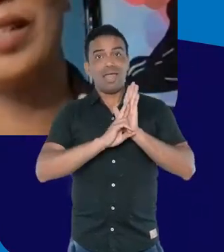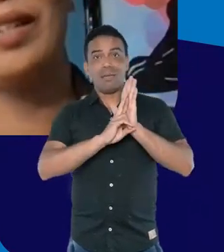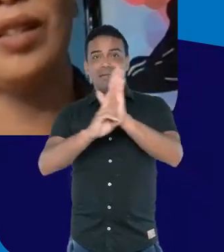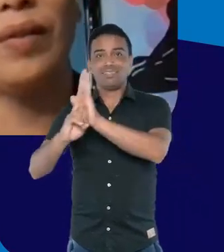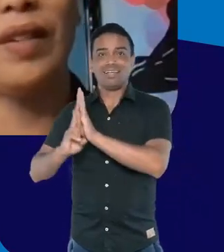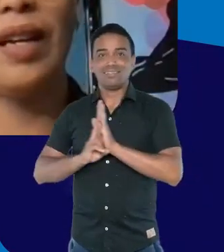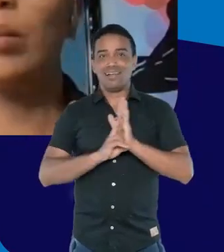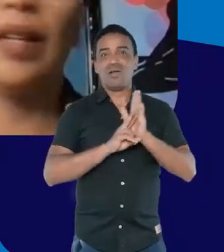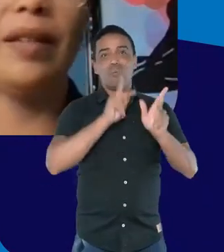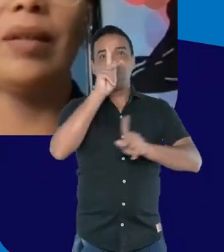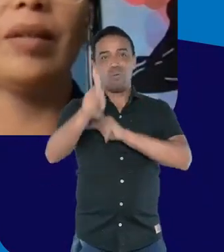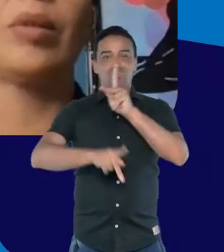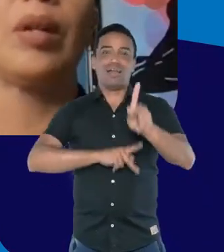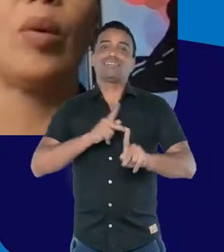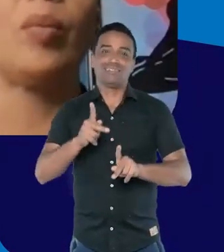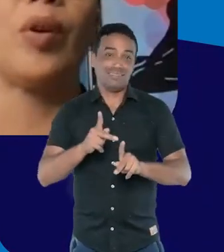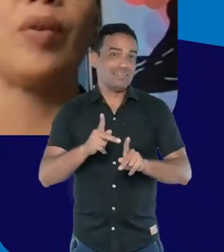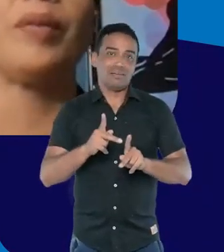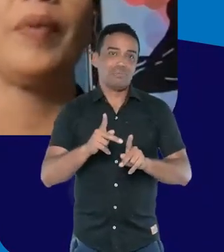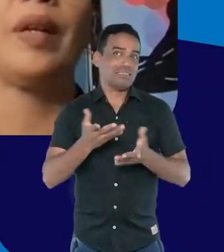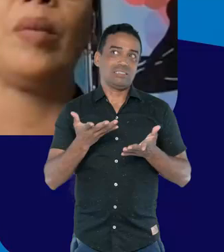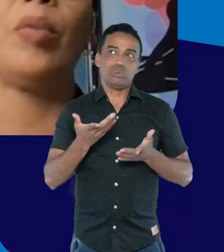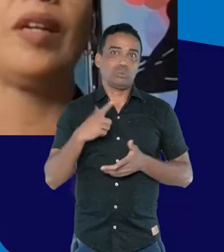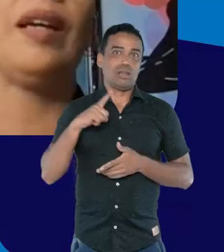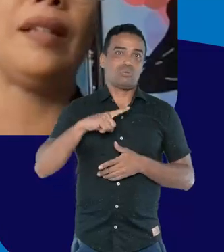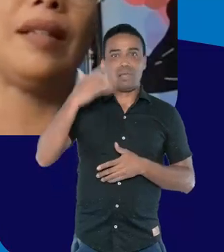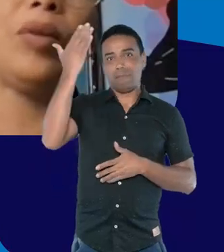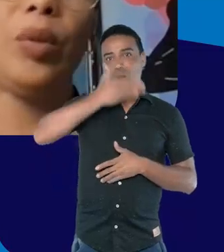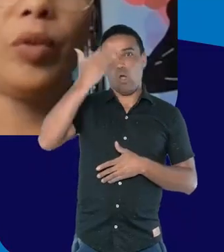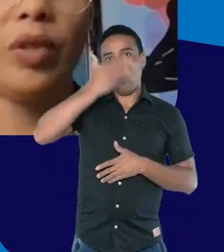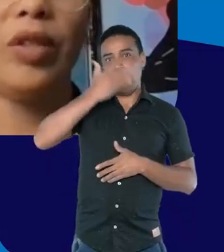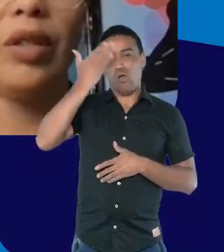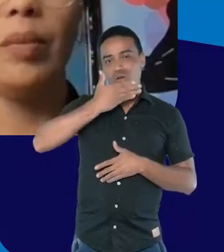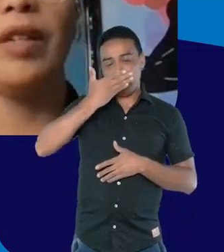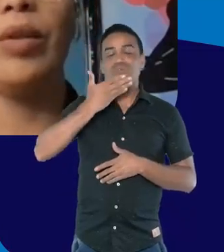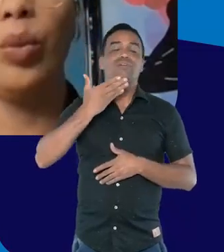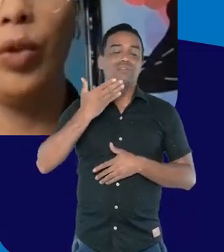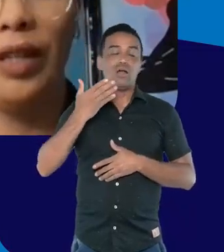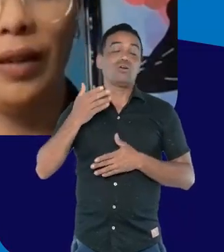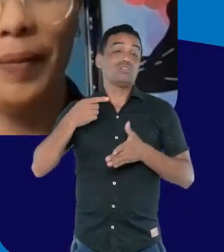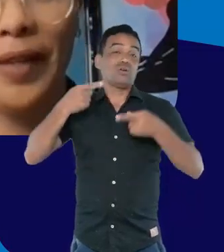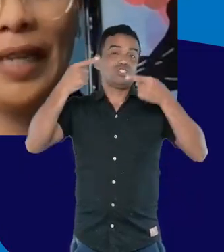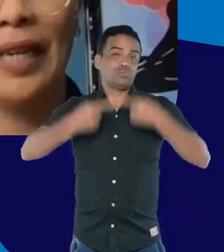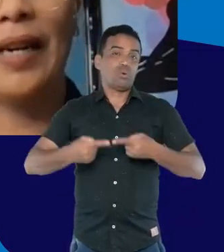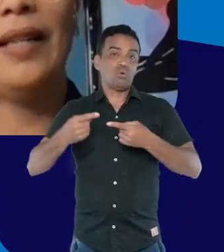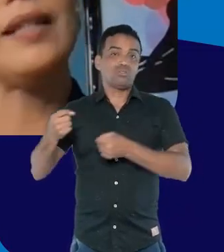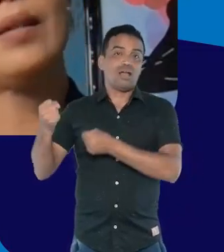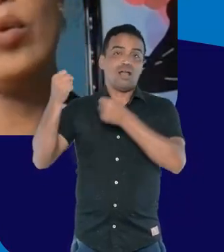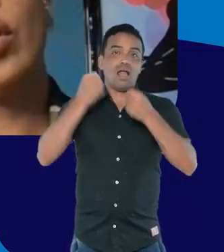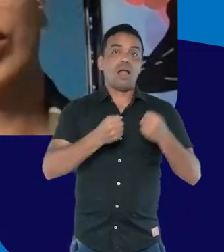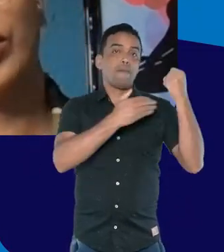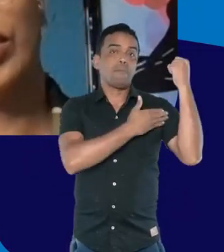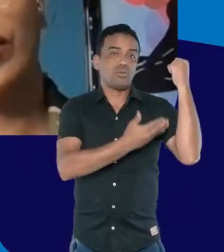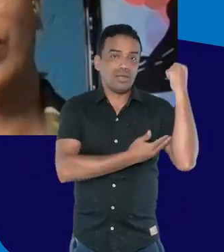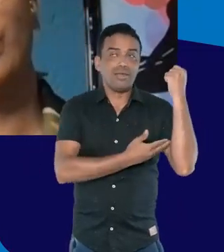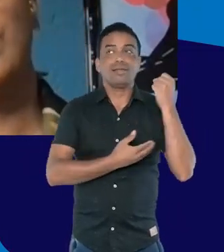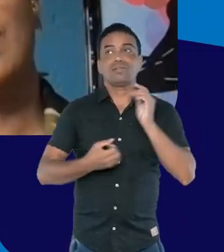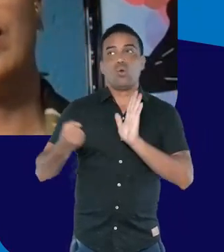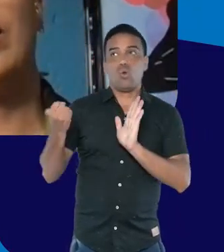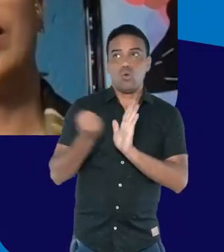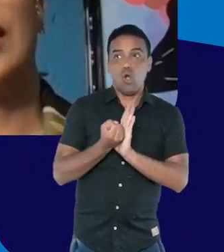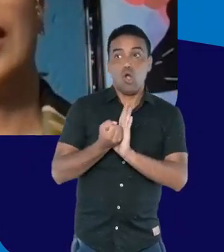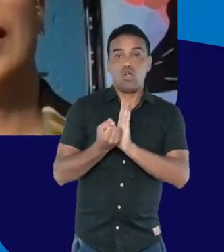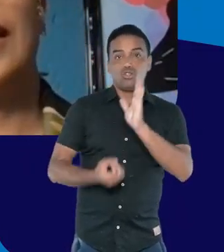essa representatividade, mas isso não se comprova, porque ainda são disputas de espaços de poder, ainda são códigos que